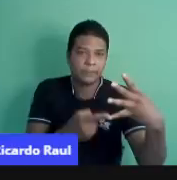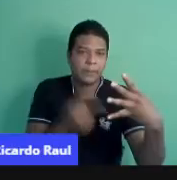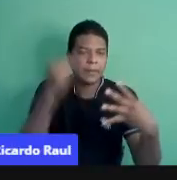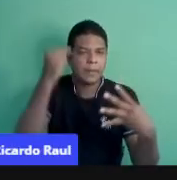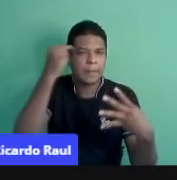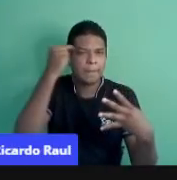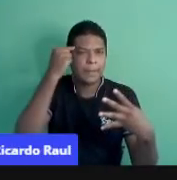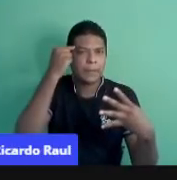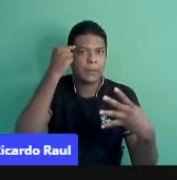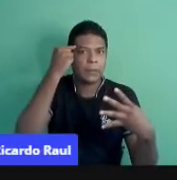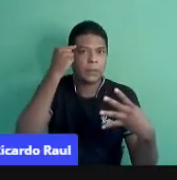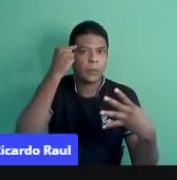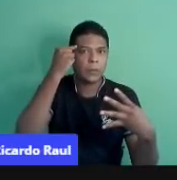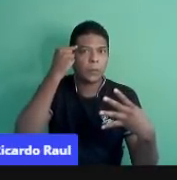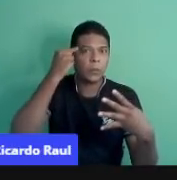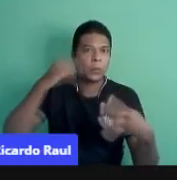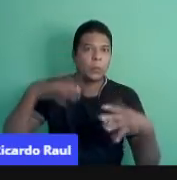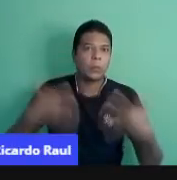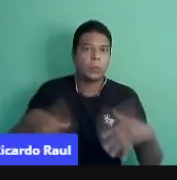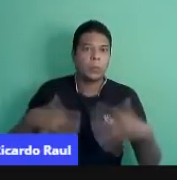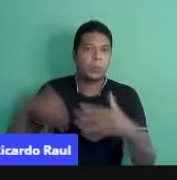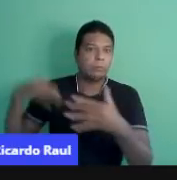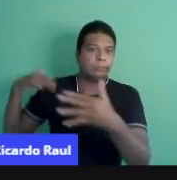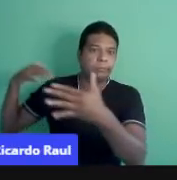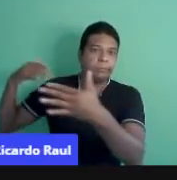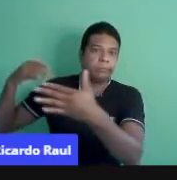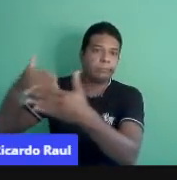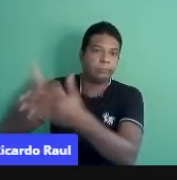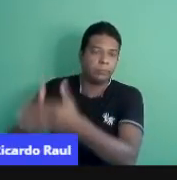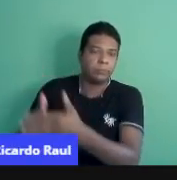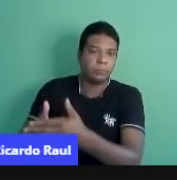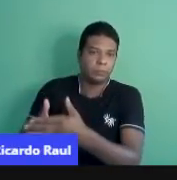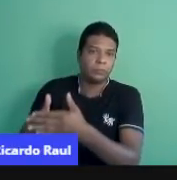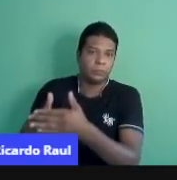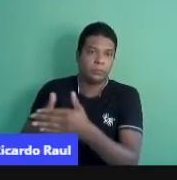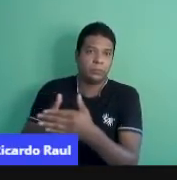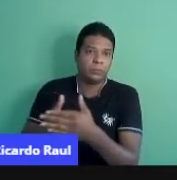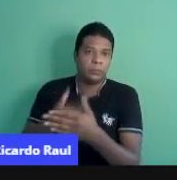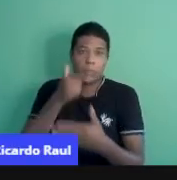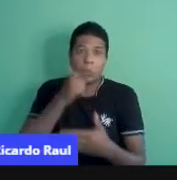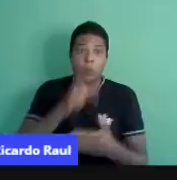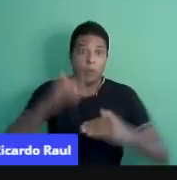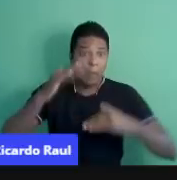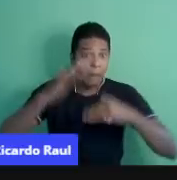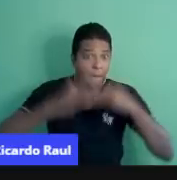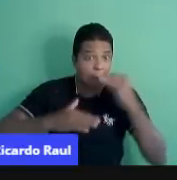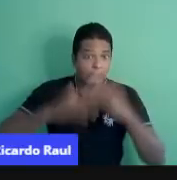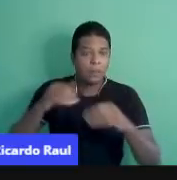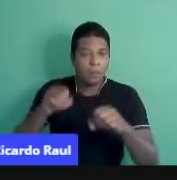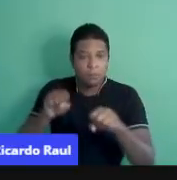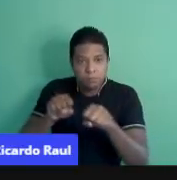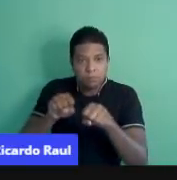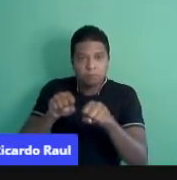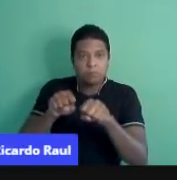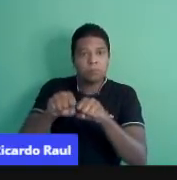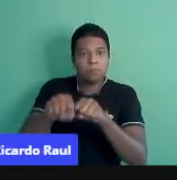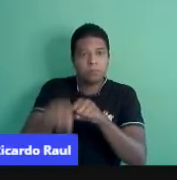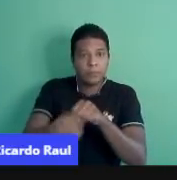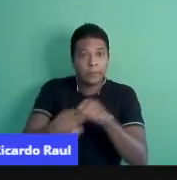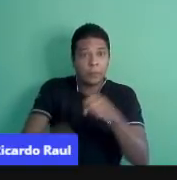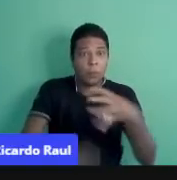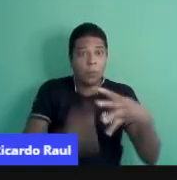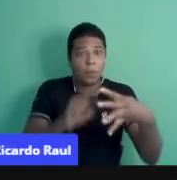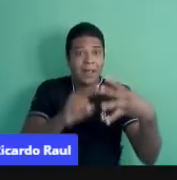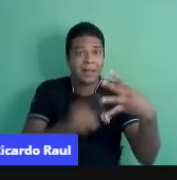quanto tempo nós levaríamos para conseguir ter um profissional formado nessas 4